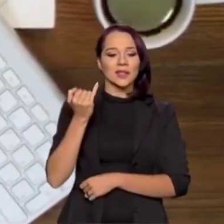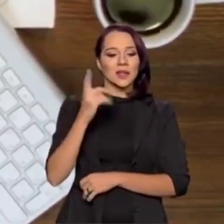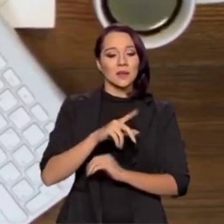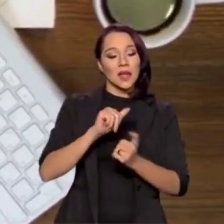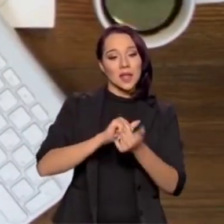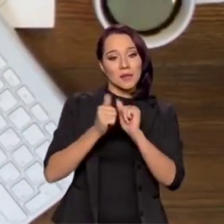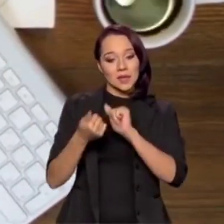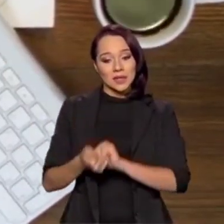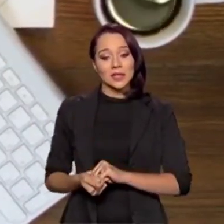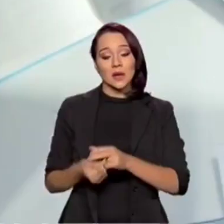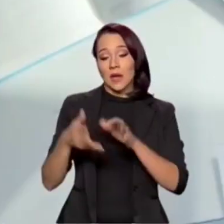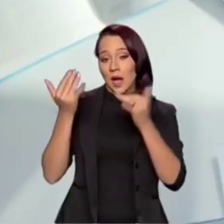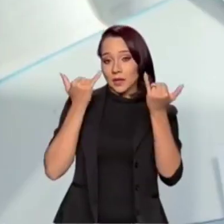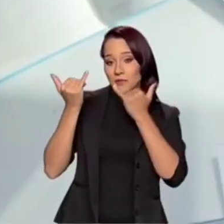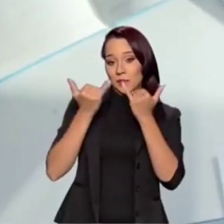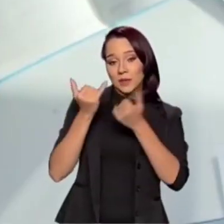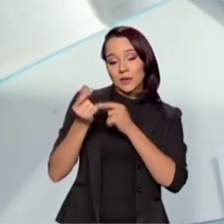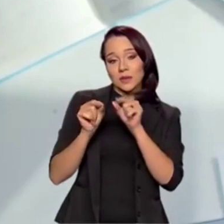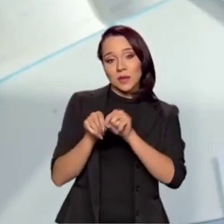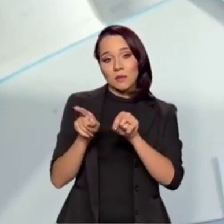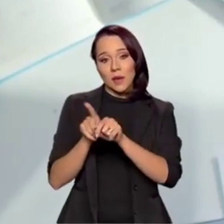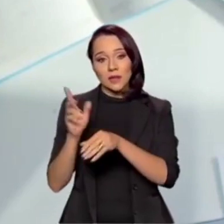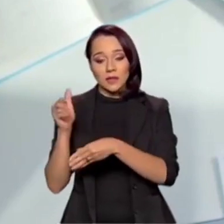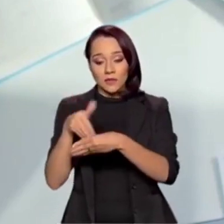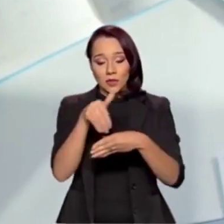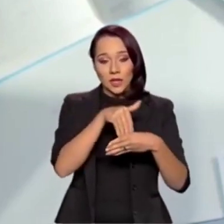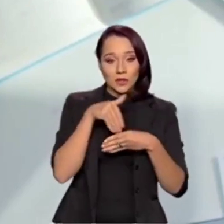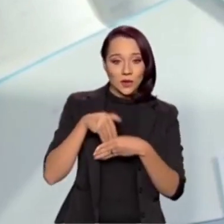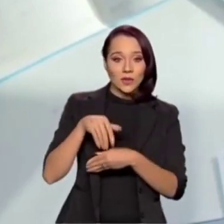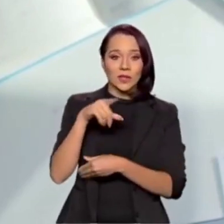concertação, das votações que foram obtidas tanto